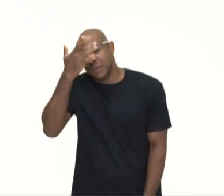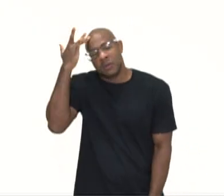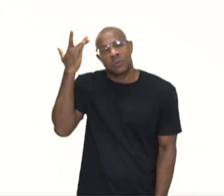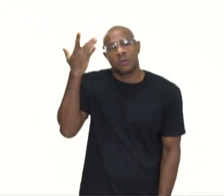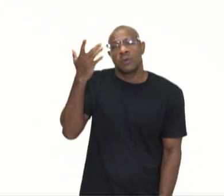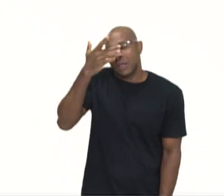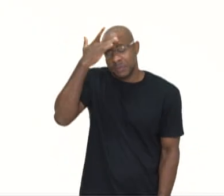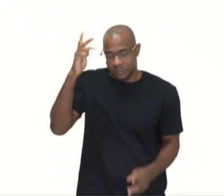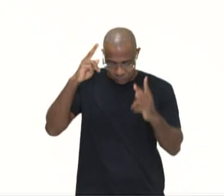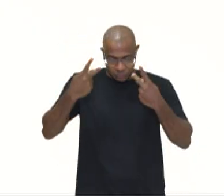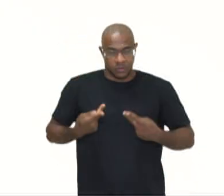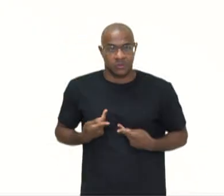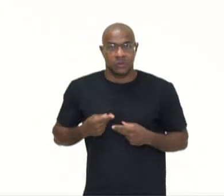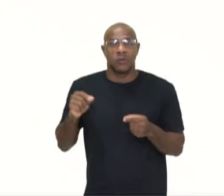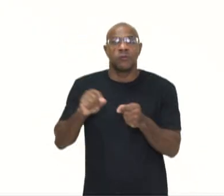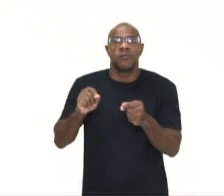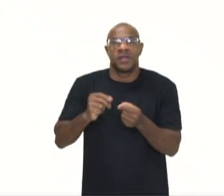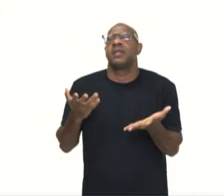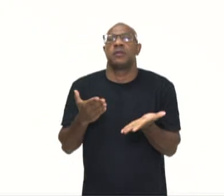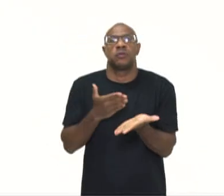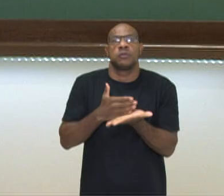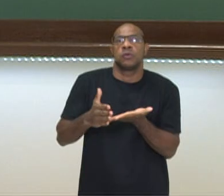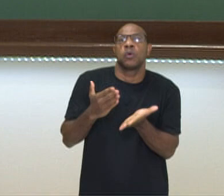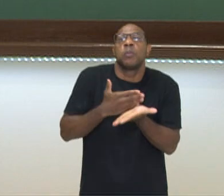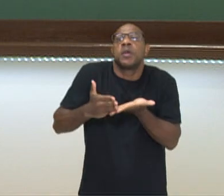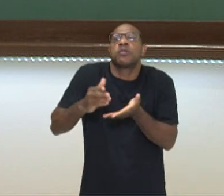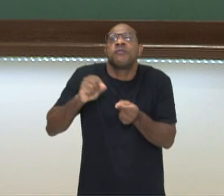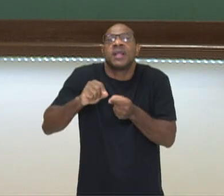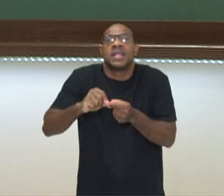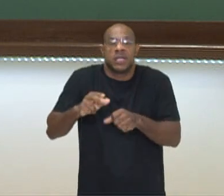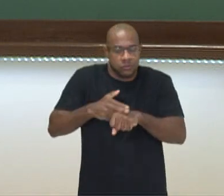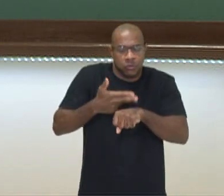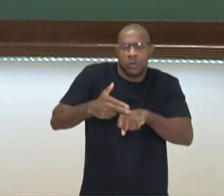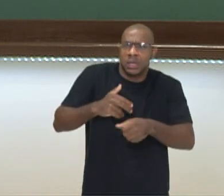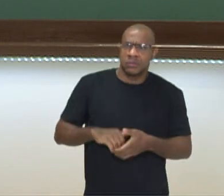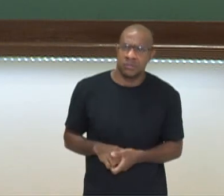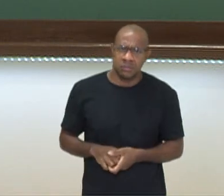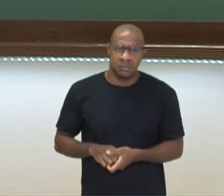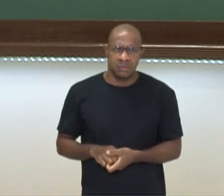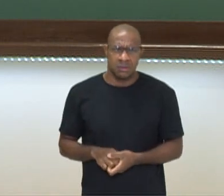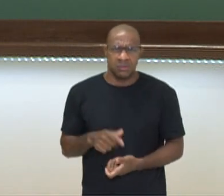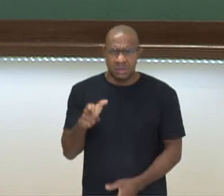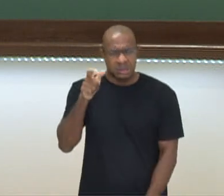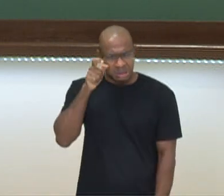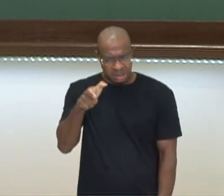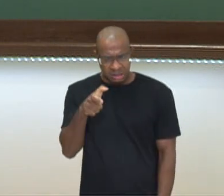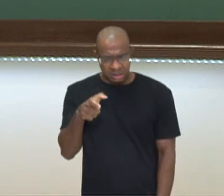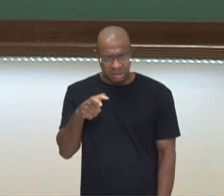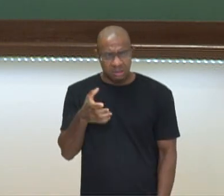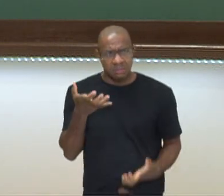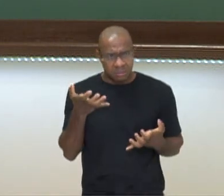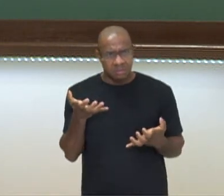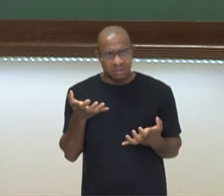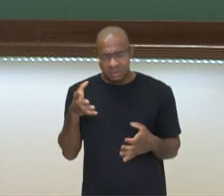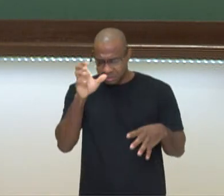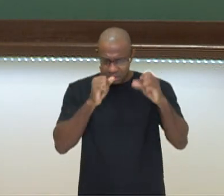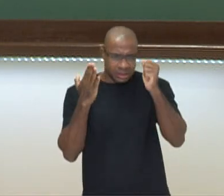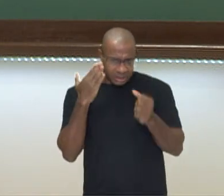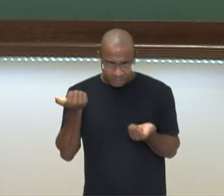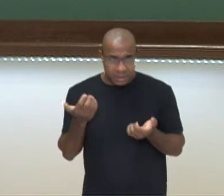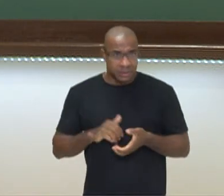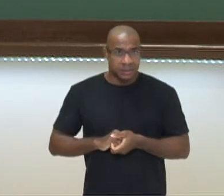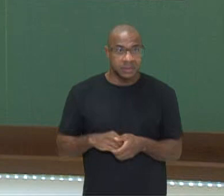chocolate? Então, pessoal, esse é um interesse seu? Pois é, e é um interesse também